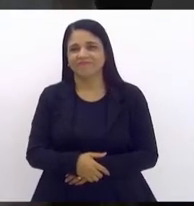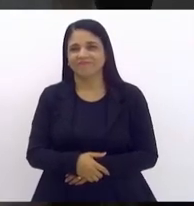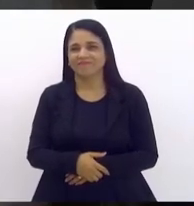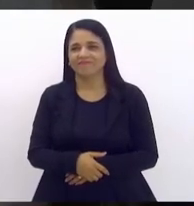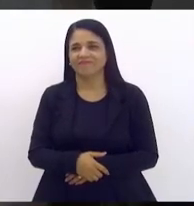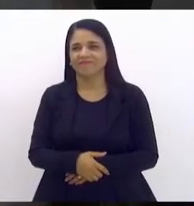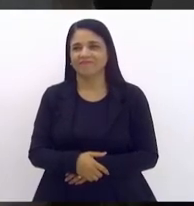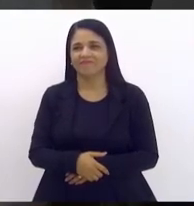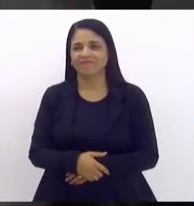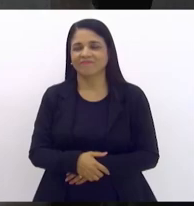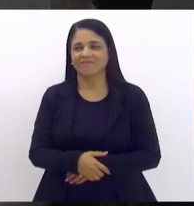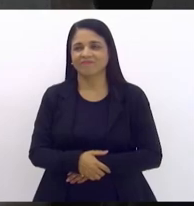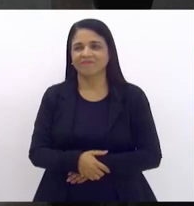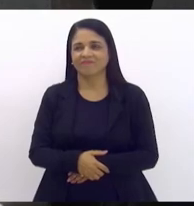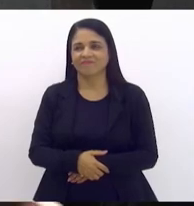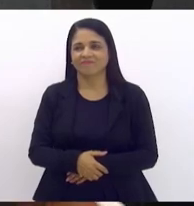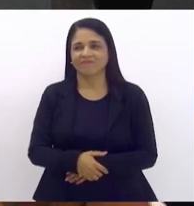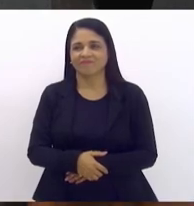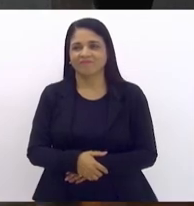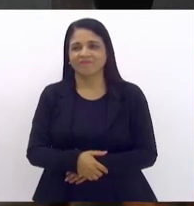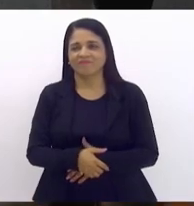Não, deixa você ler primeiro.